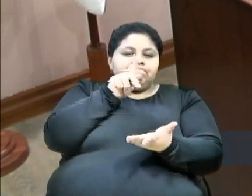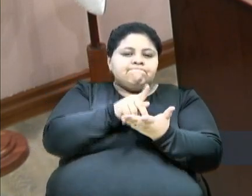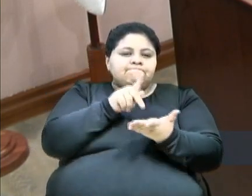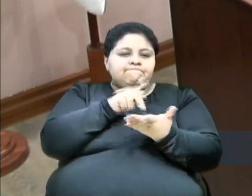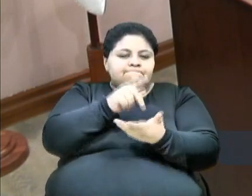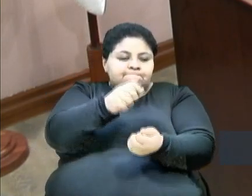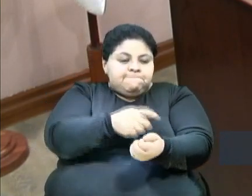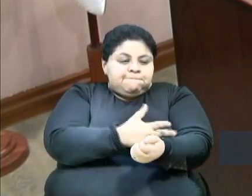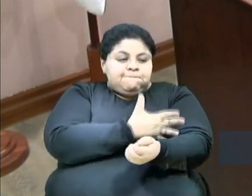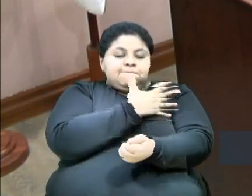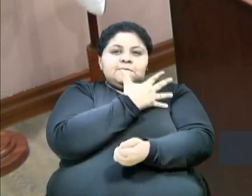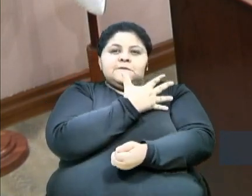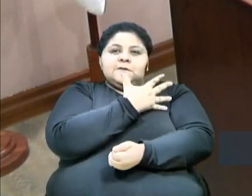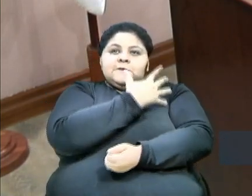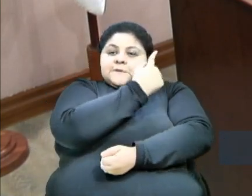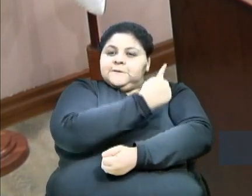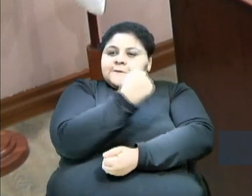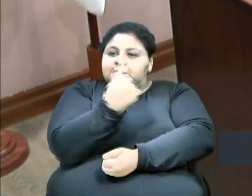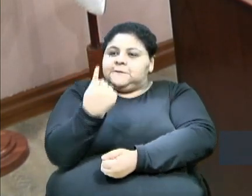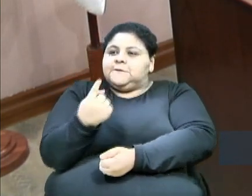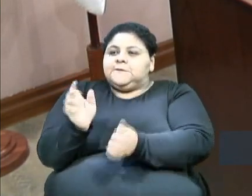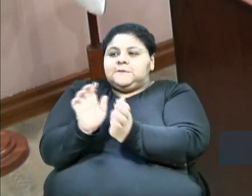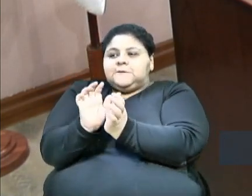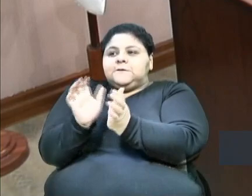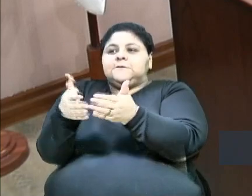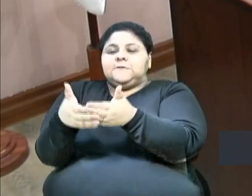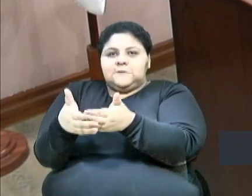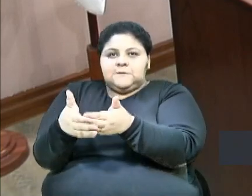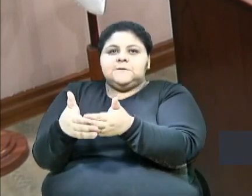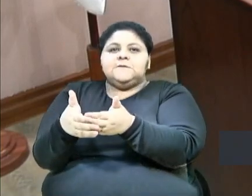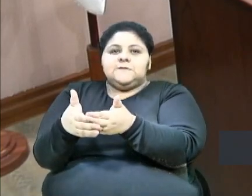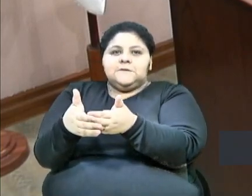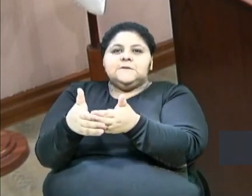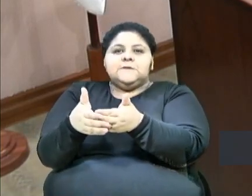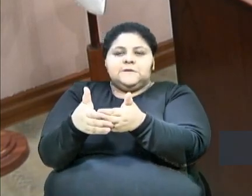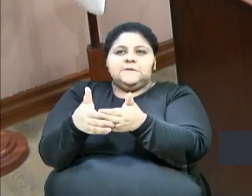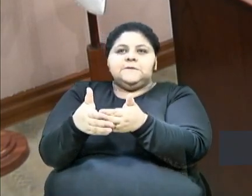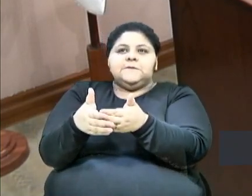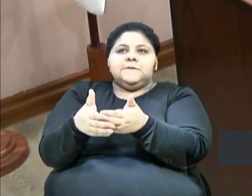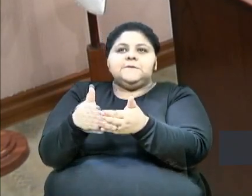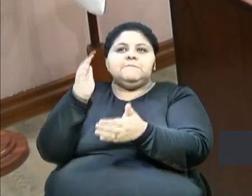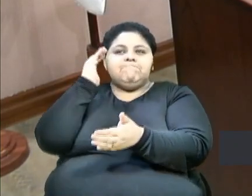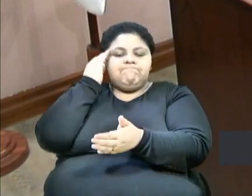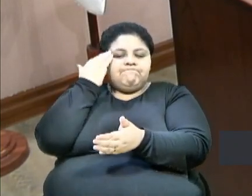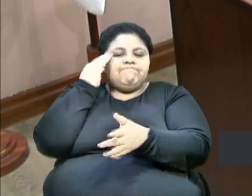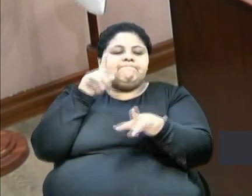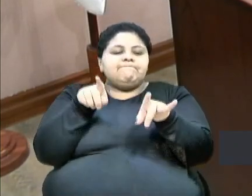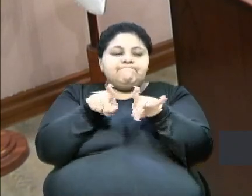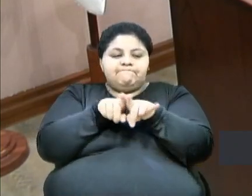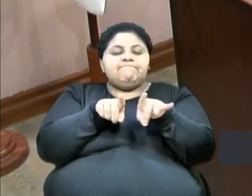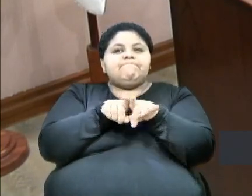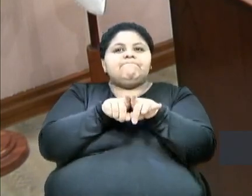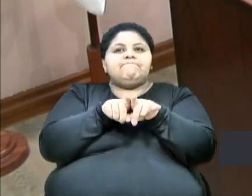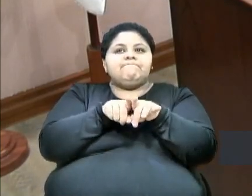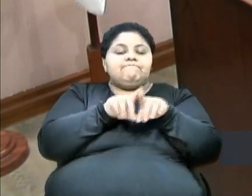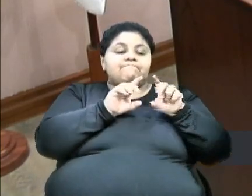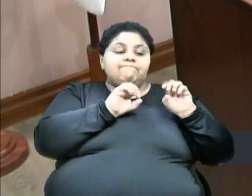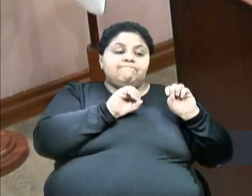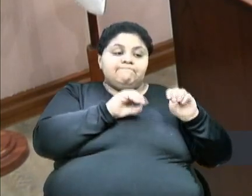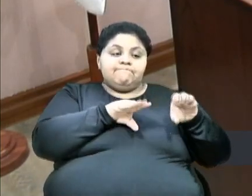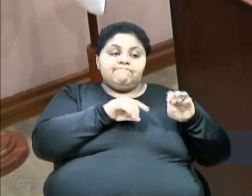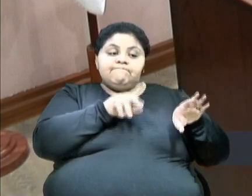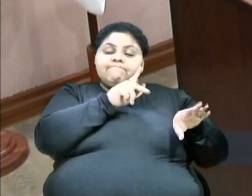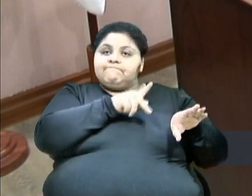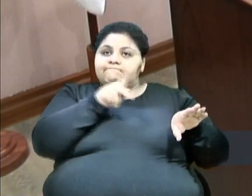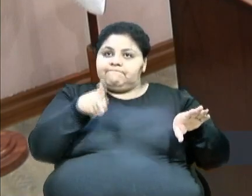emoção, o individual e o coletivo, a causa e o efeito, e entende que, como tanto os educadores e